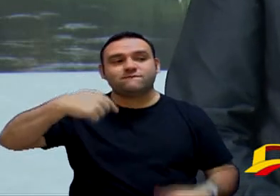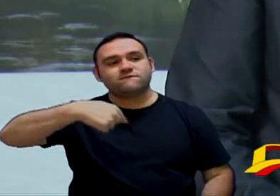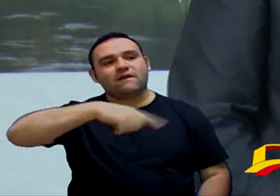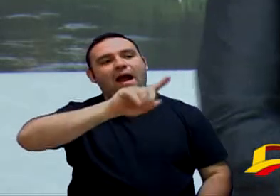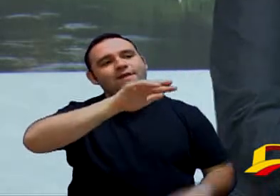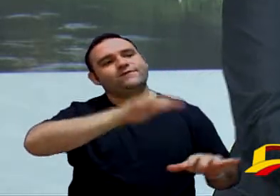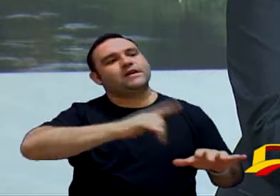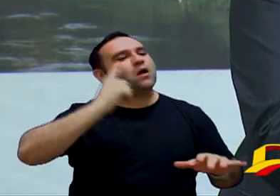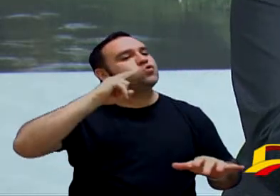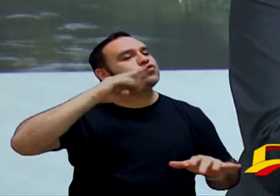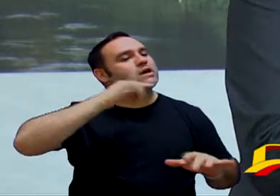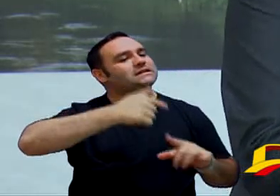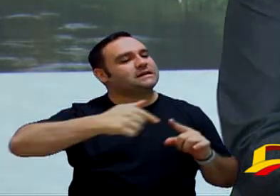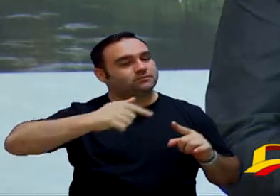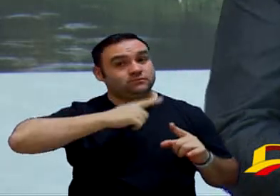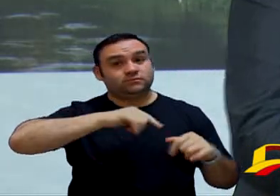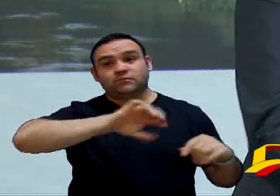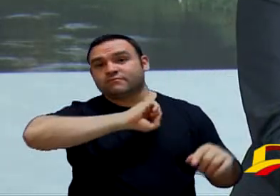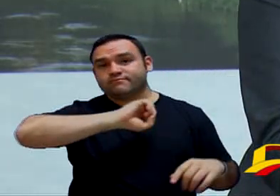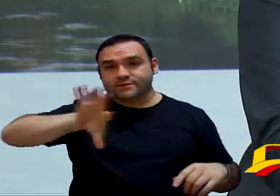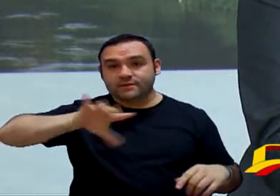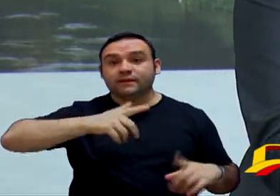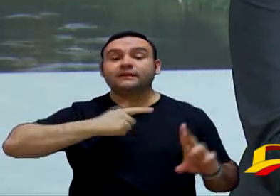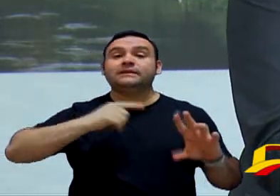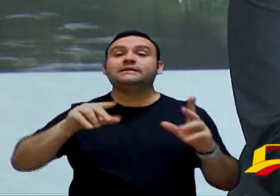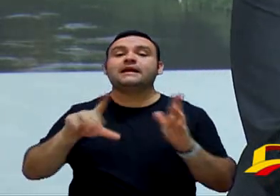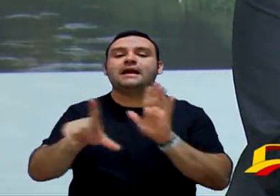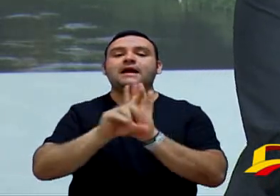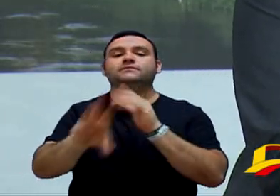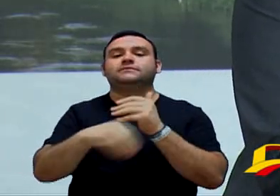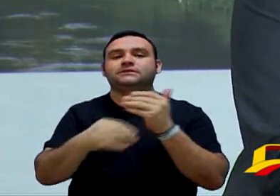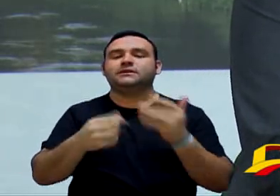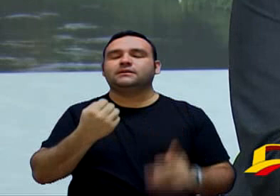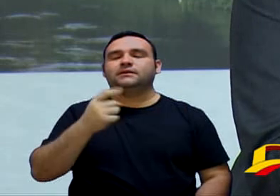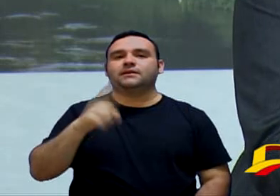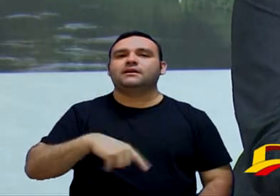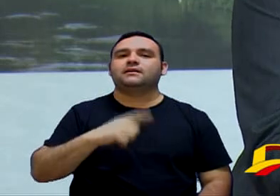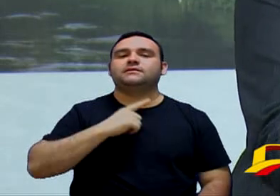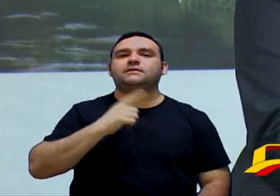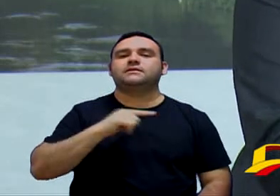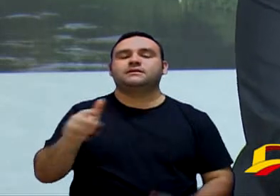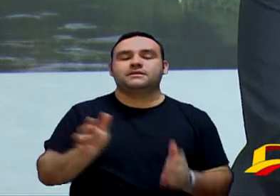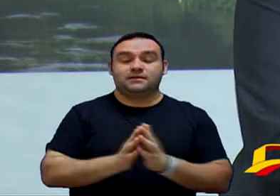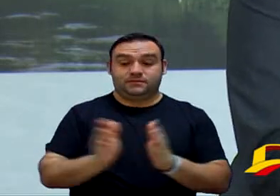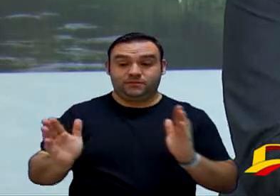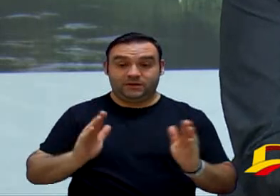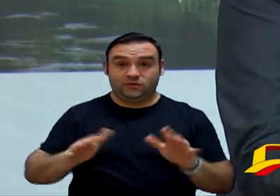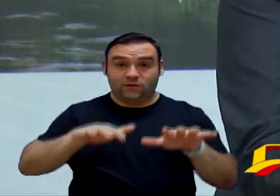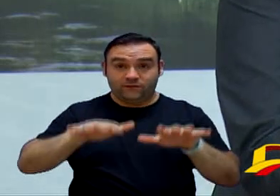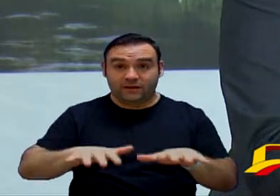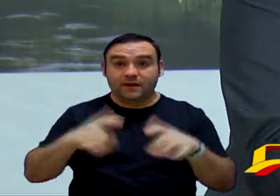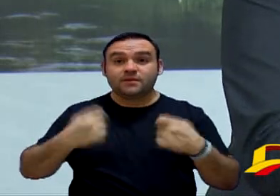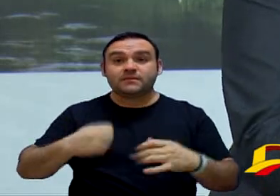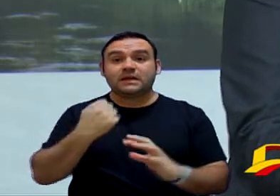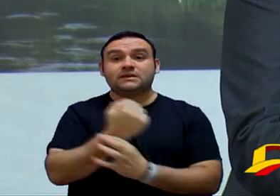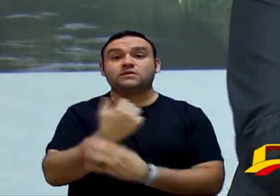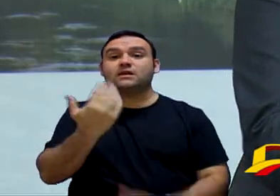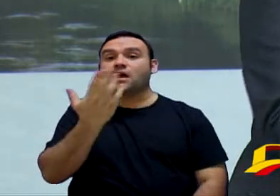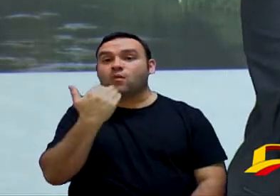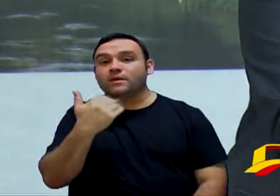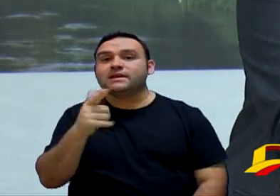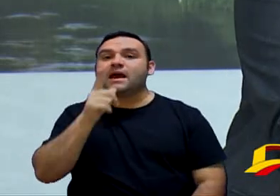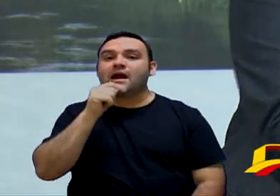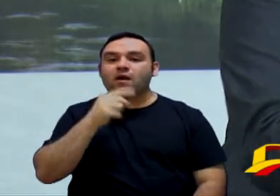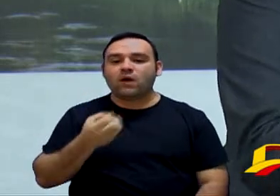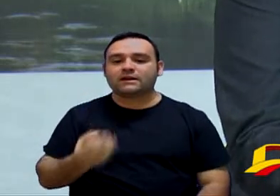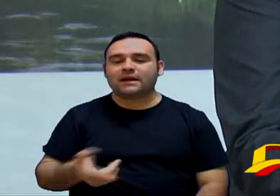É até então existe uma Emenda do da comissão né que é a emenda que é que durante a permanência deveria ser assegurada a alimentação e